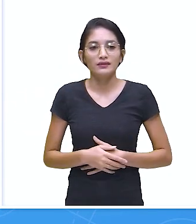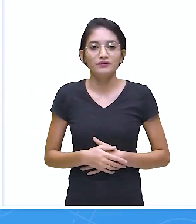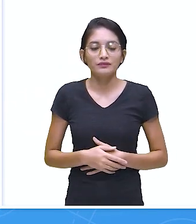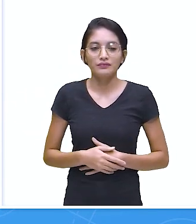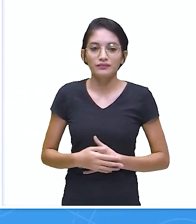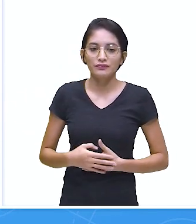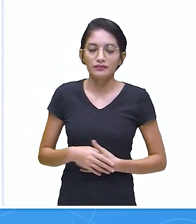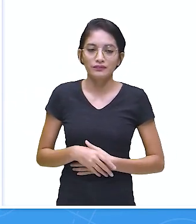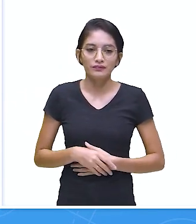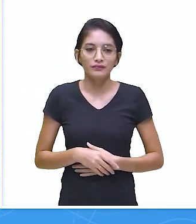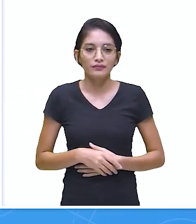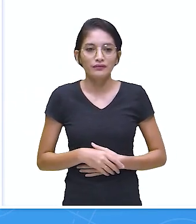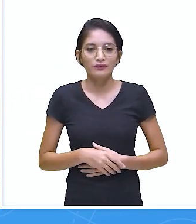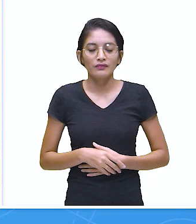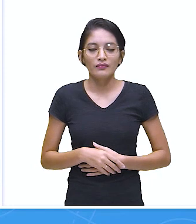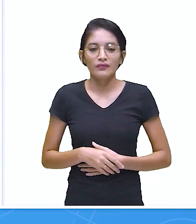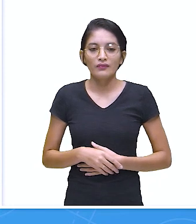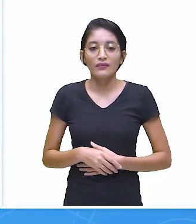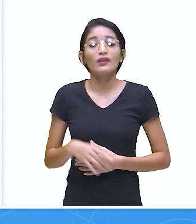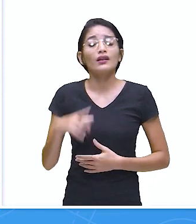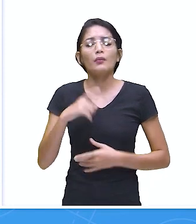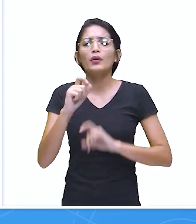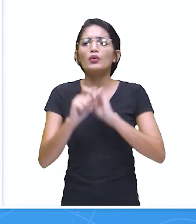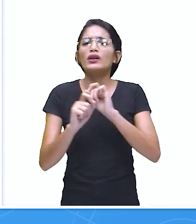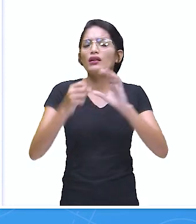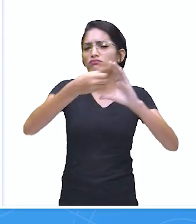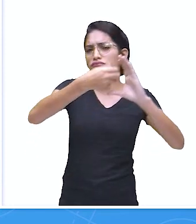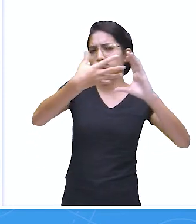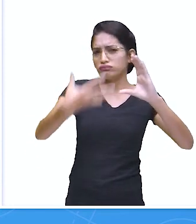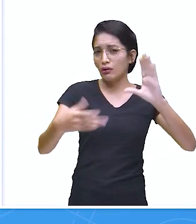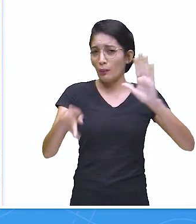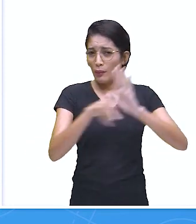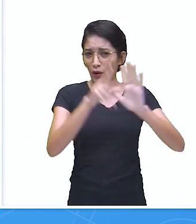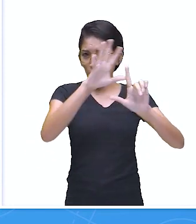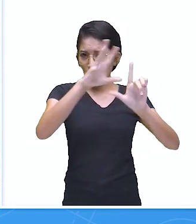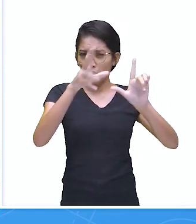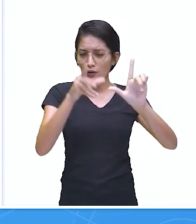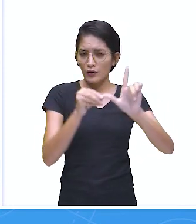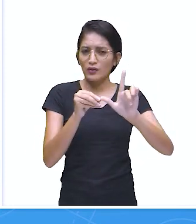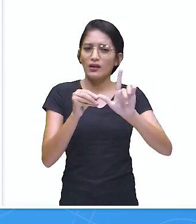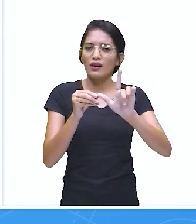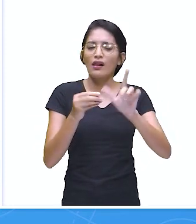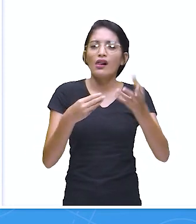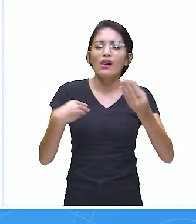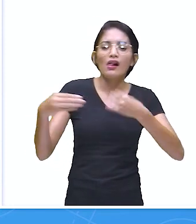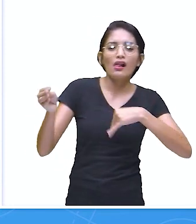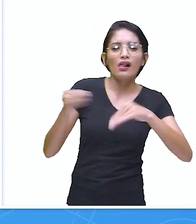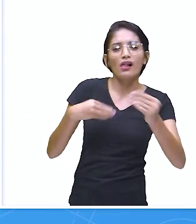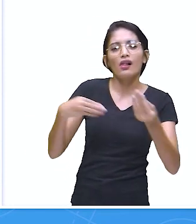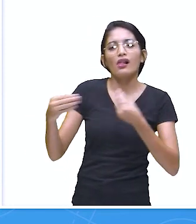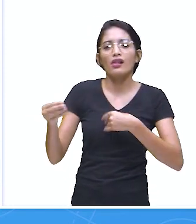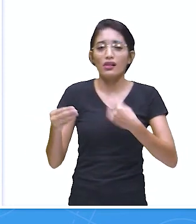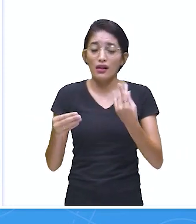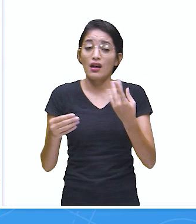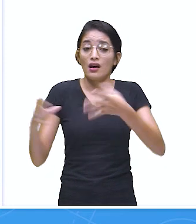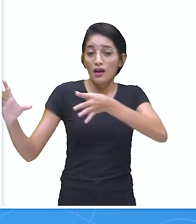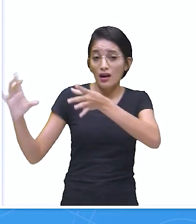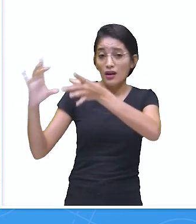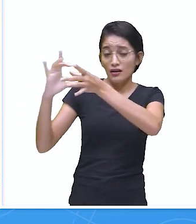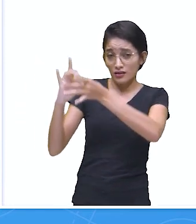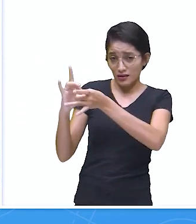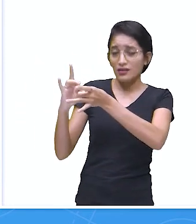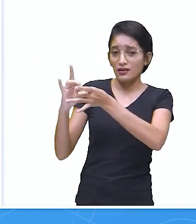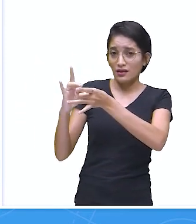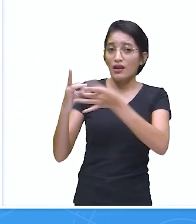só. O que mais que nós temos aí de características do cartoon? Flexibilidade, já falei aqui, associação da